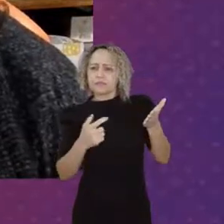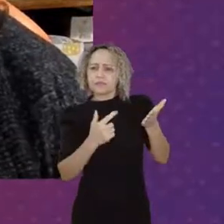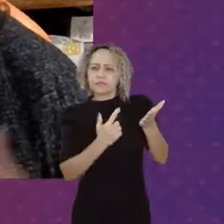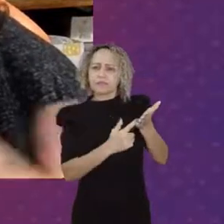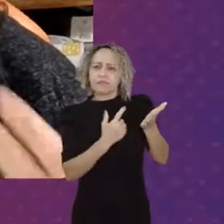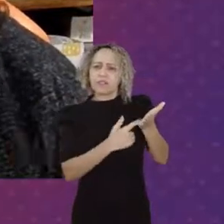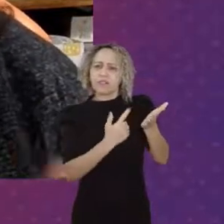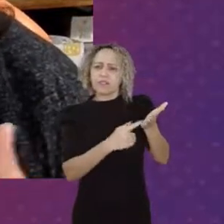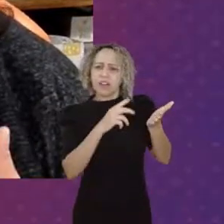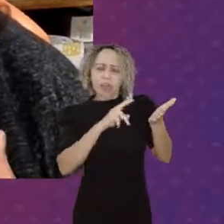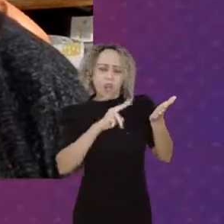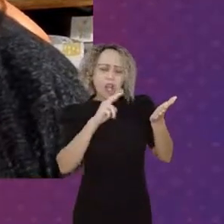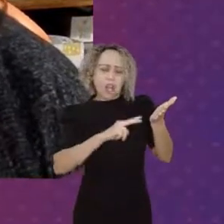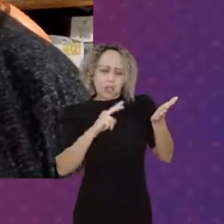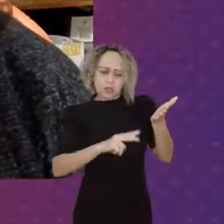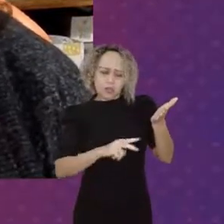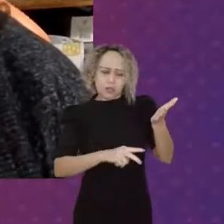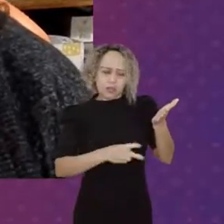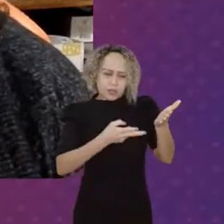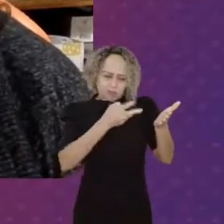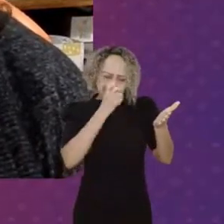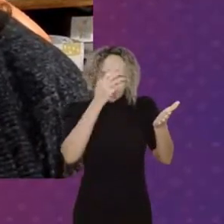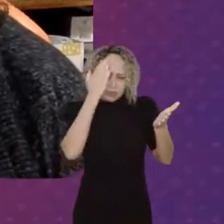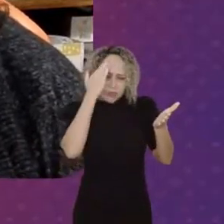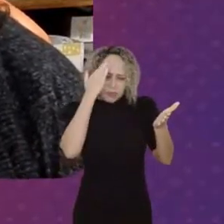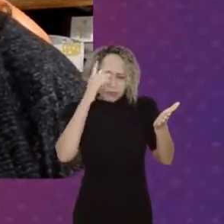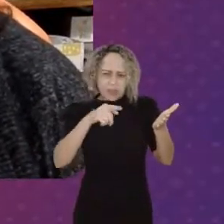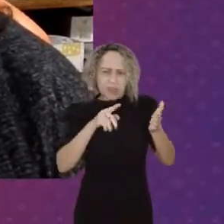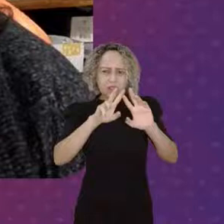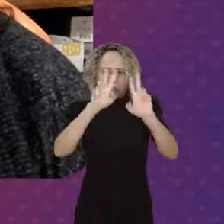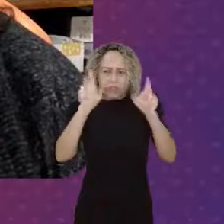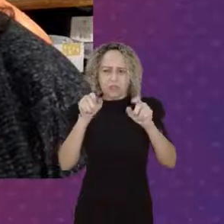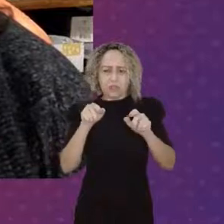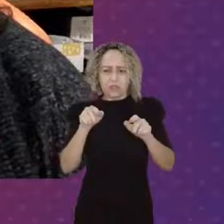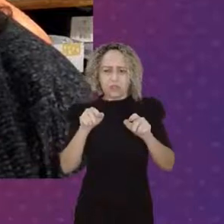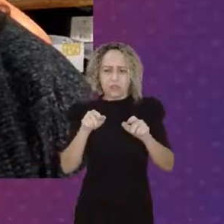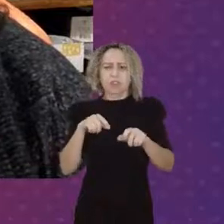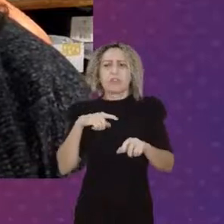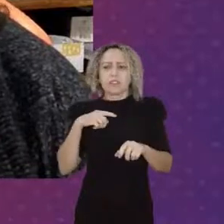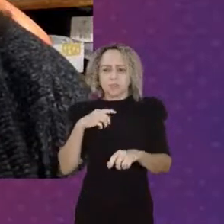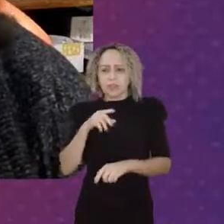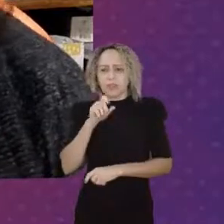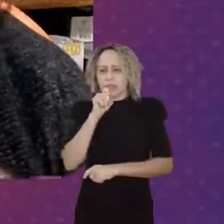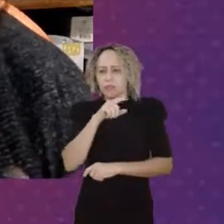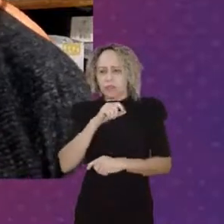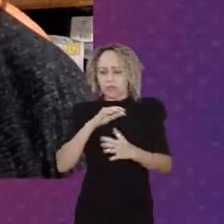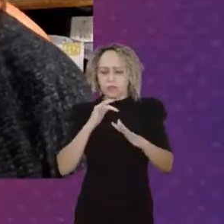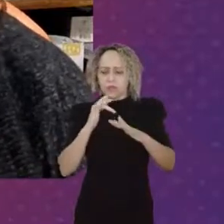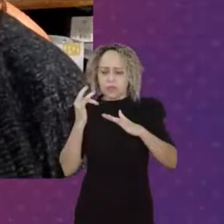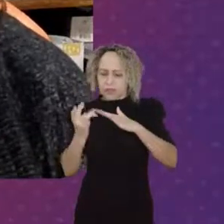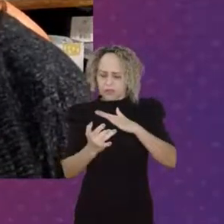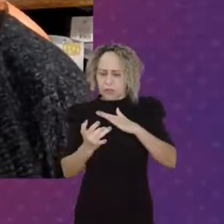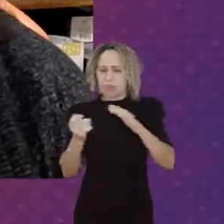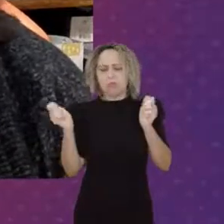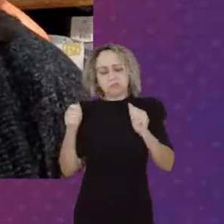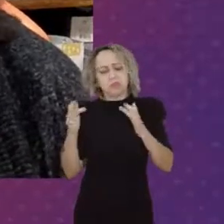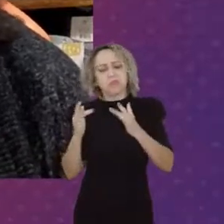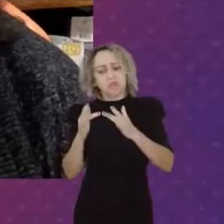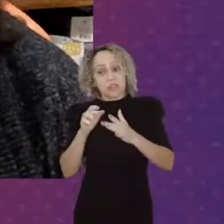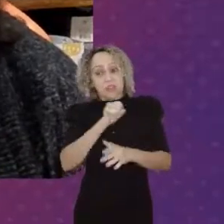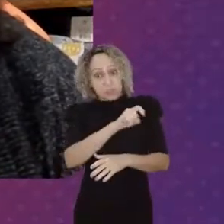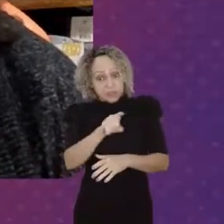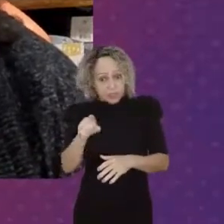se inteirar e se informar mais sobre esse assunto. Deixo também o meu contato nas redes sociais. Se você tiver alguma